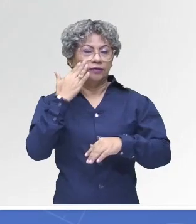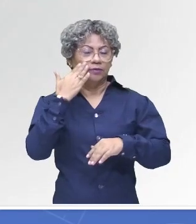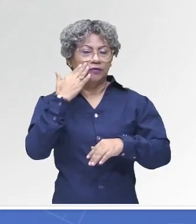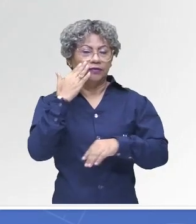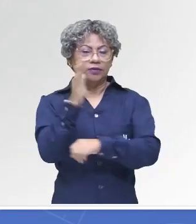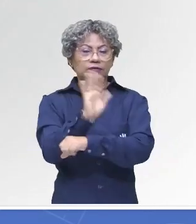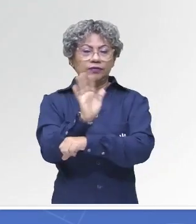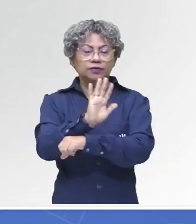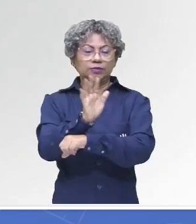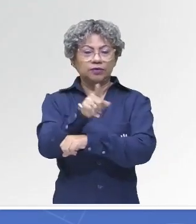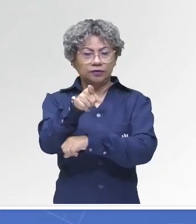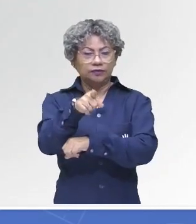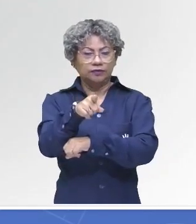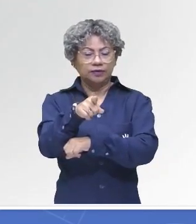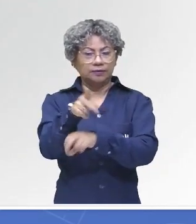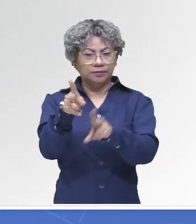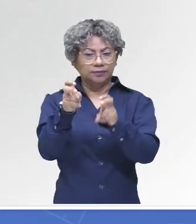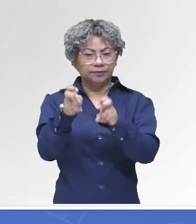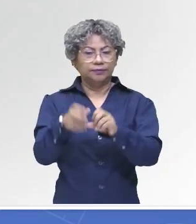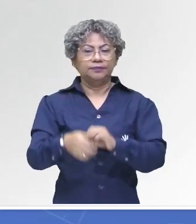vídeo que nós preparamos para você.